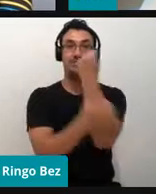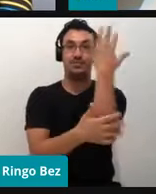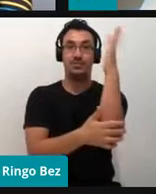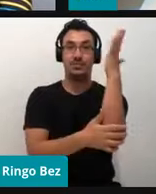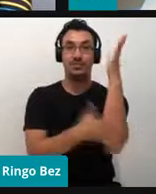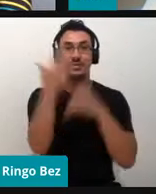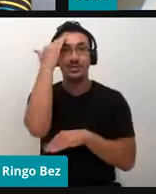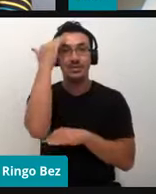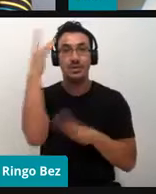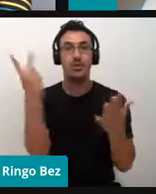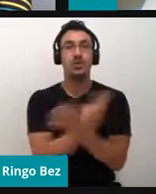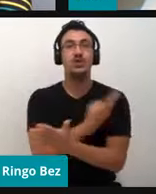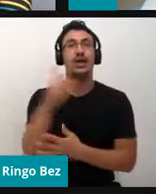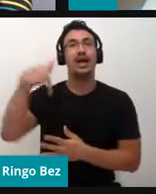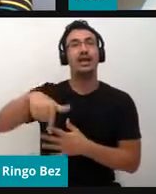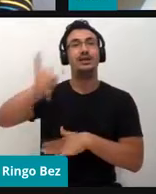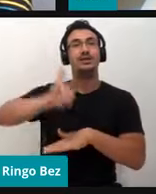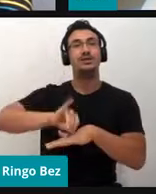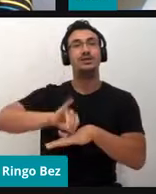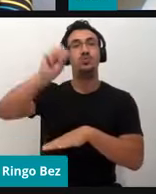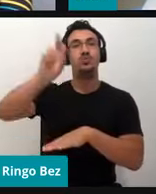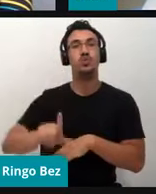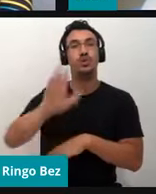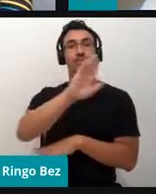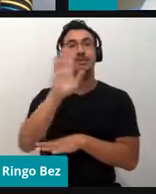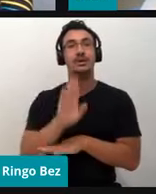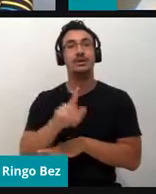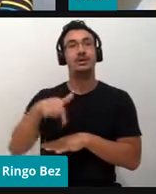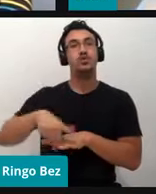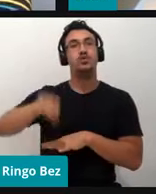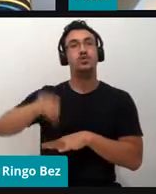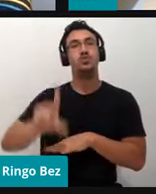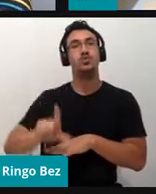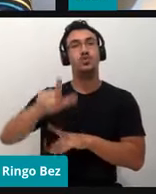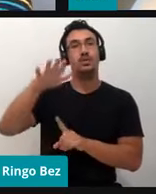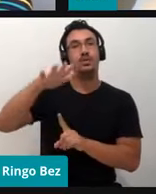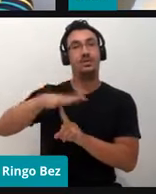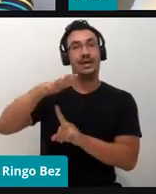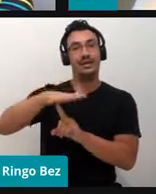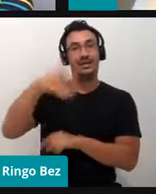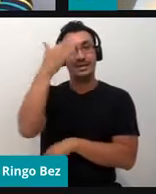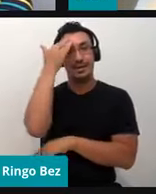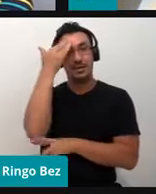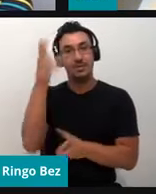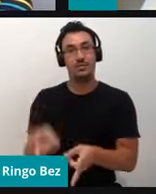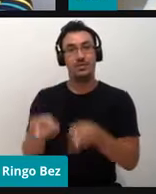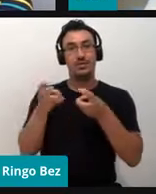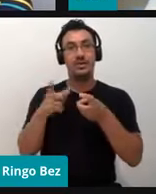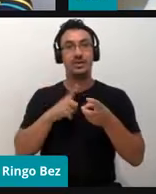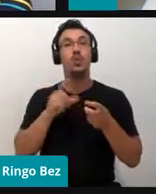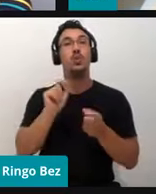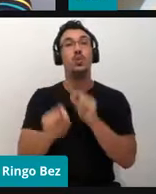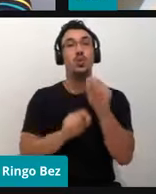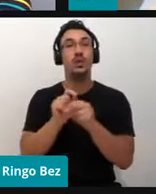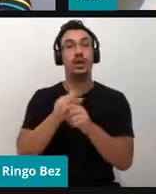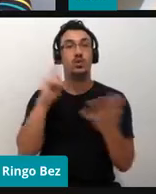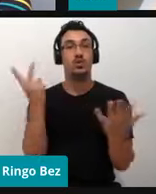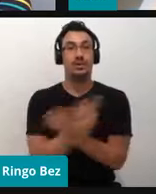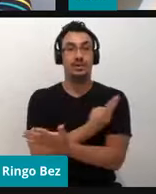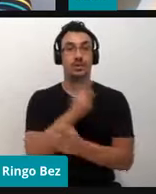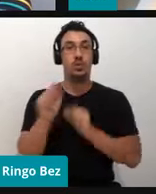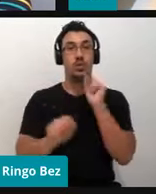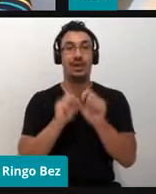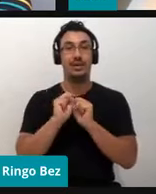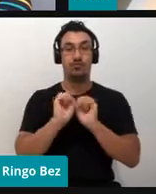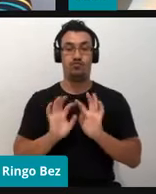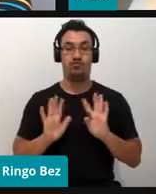aqui na região centro-sul, e principalmente no sul e no sudeste, né, em que você teve uma conversão muito grande das áreas das bacias